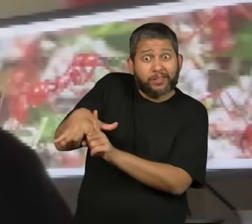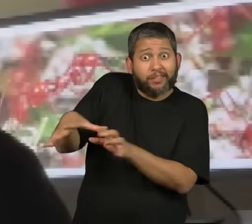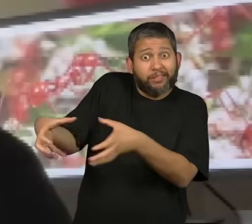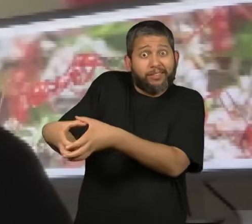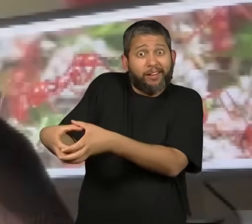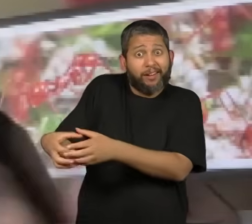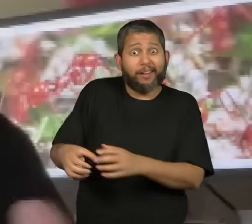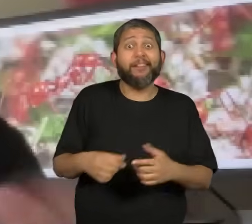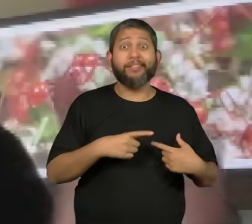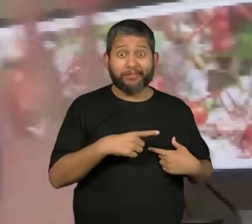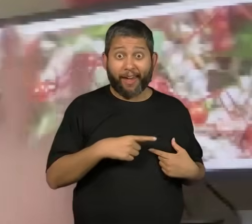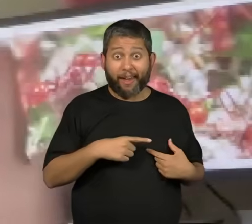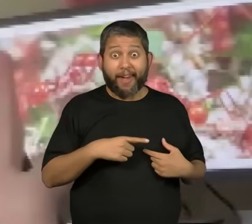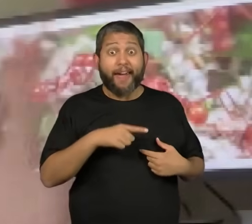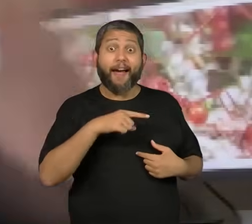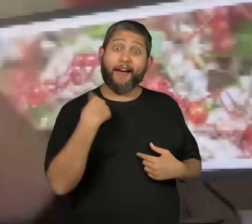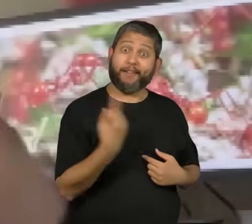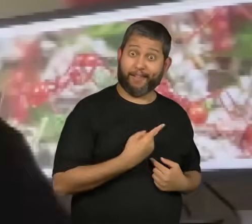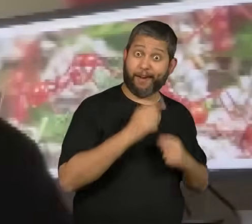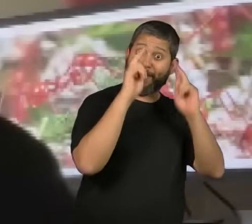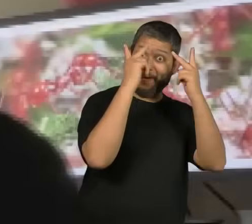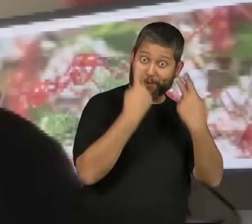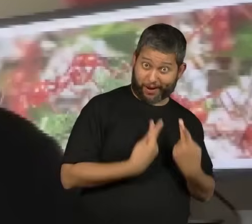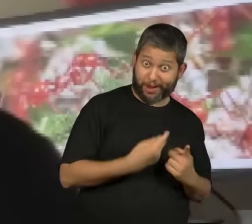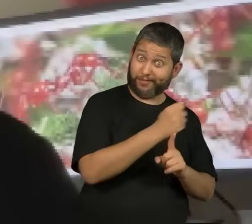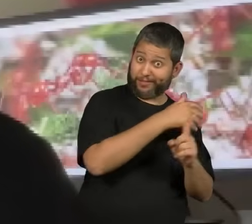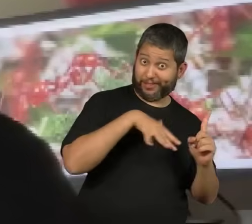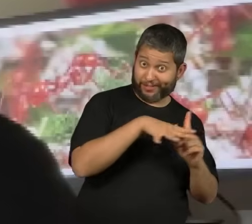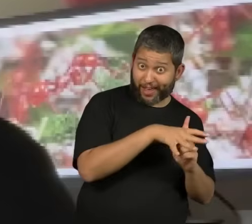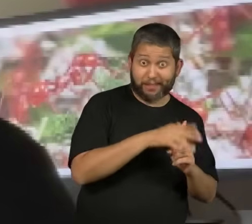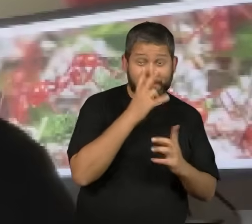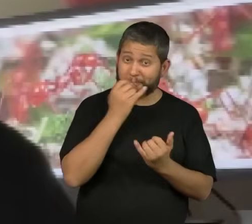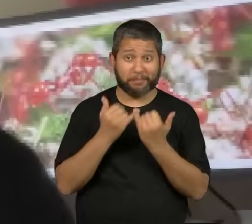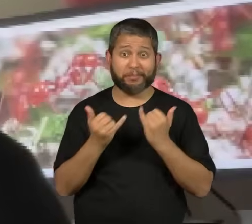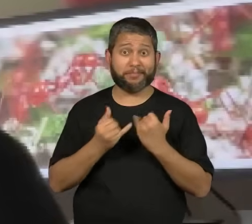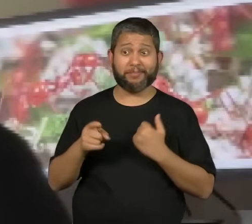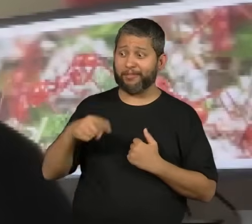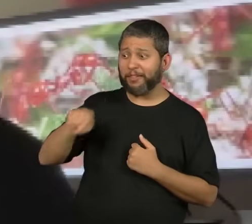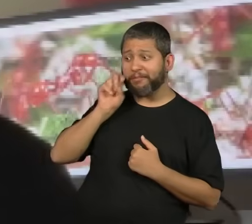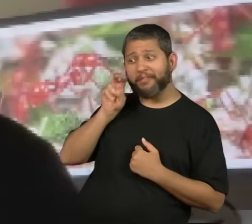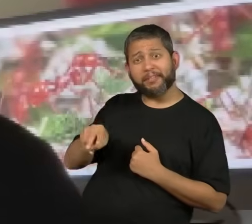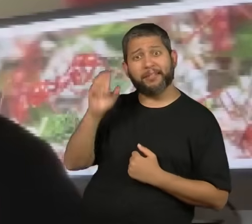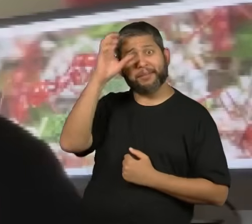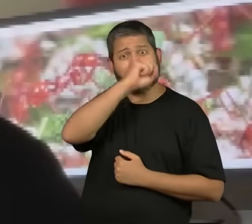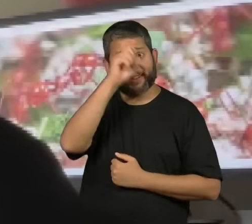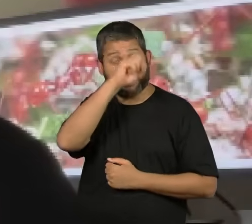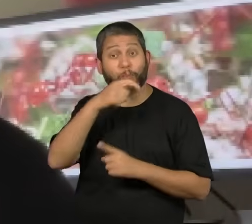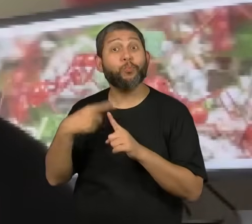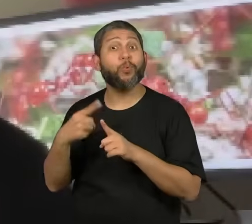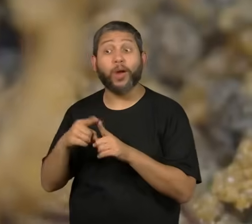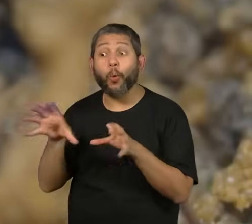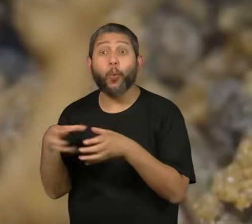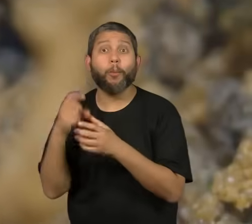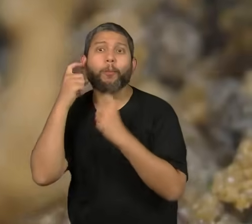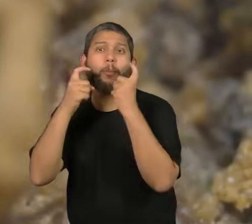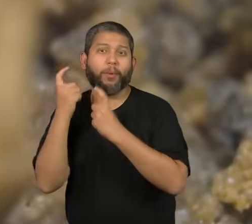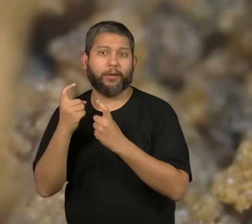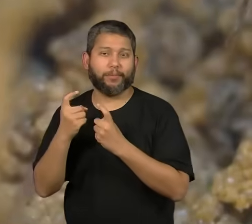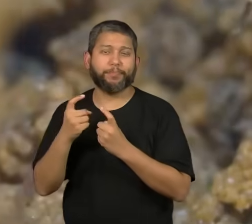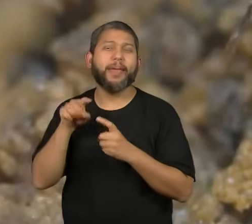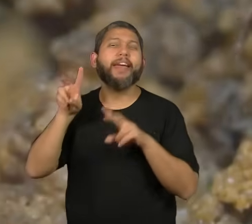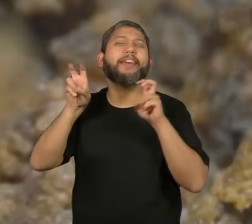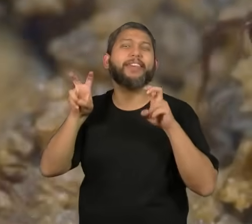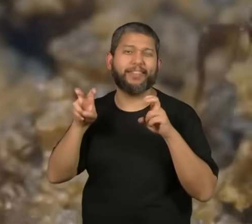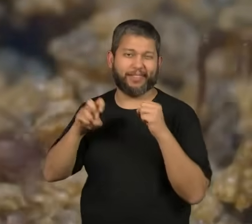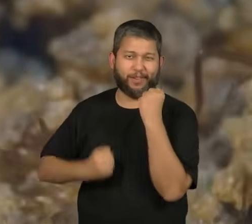também certas defesas nesse nível coletivo. Então, isso nos leva a entender um pouco melhor que o sistema imunológico, esse